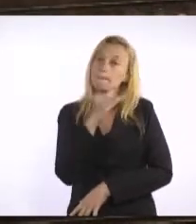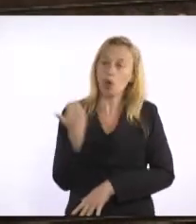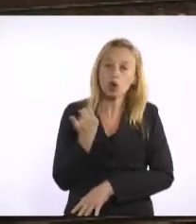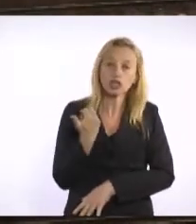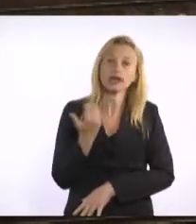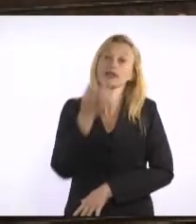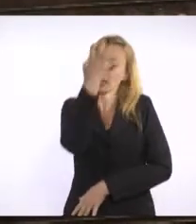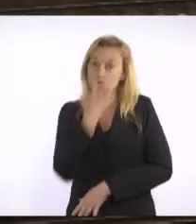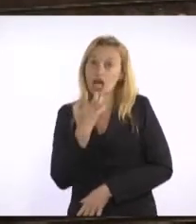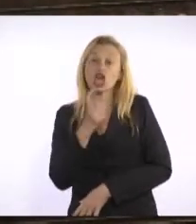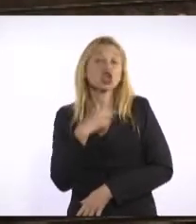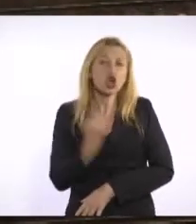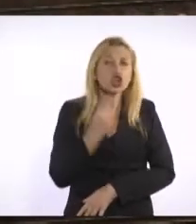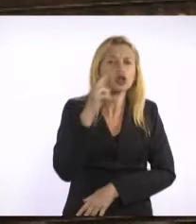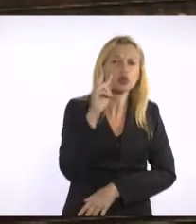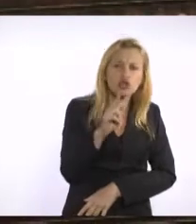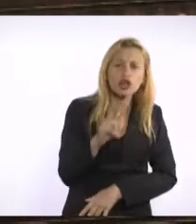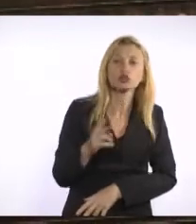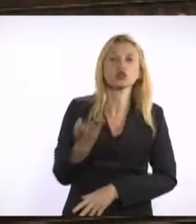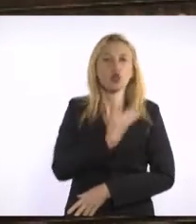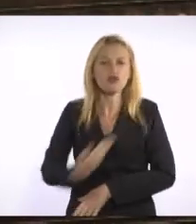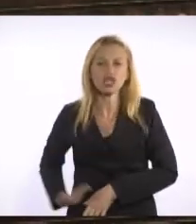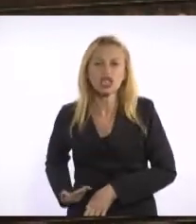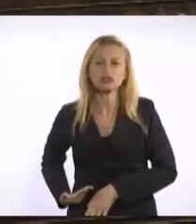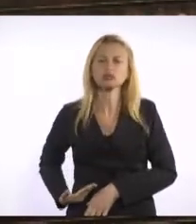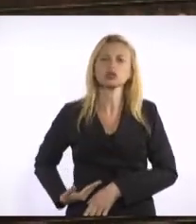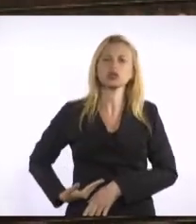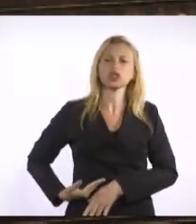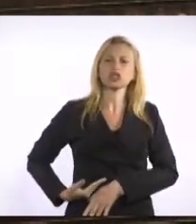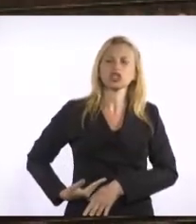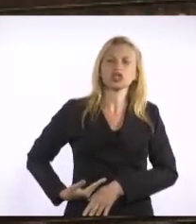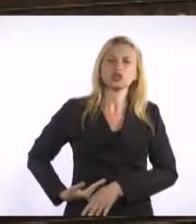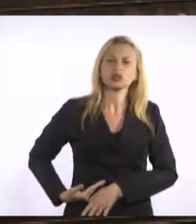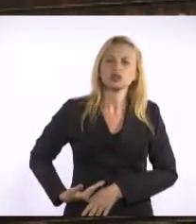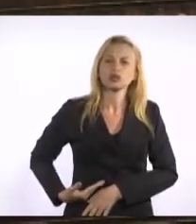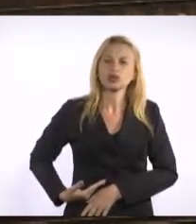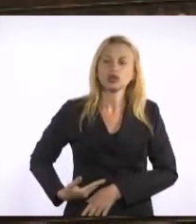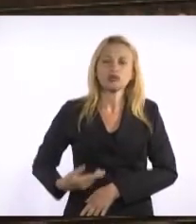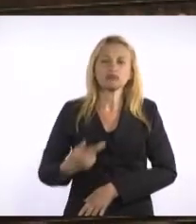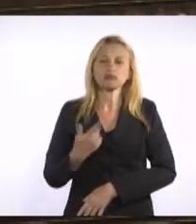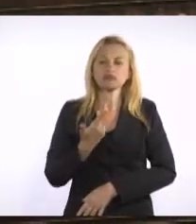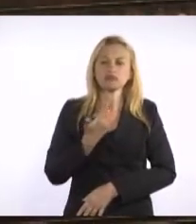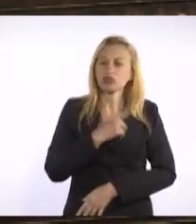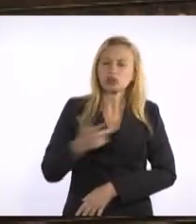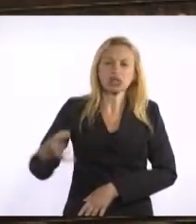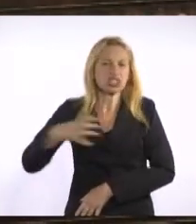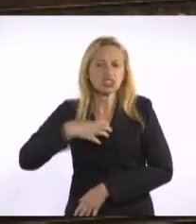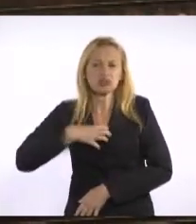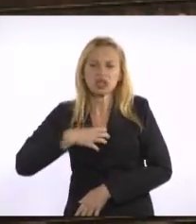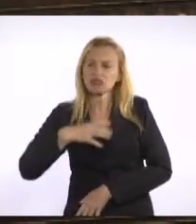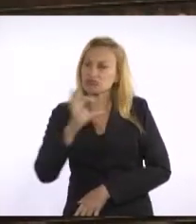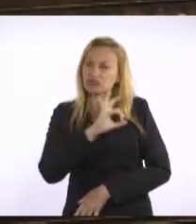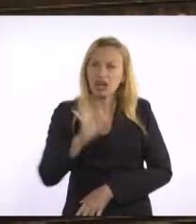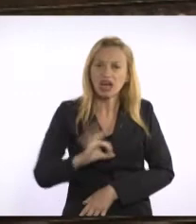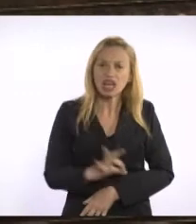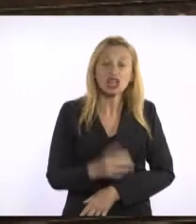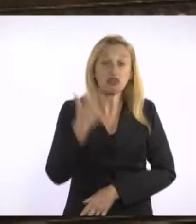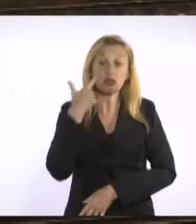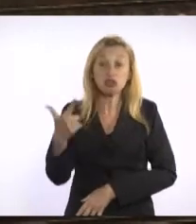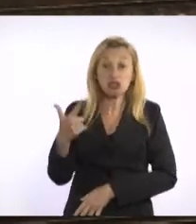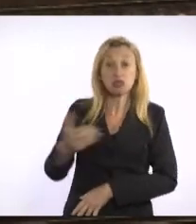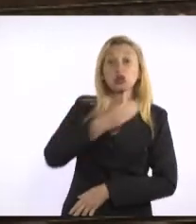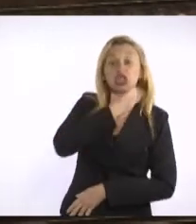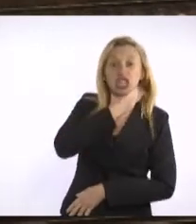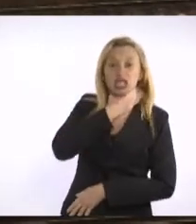Nós estamos diante de um governador sem rumo, e é isso que demonstra tanto a crise na SEDAI como a crise